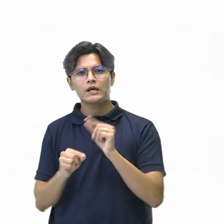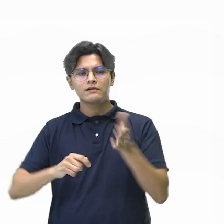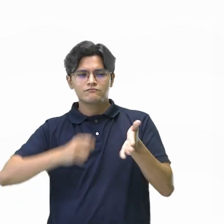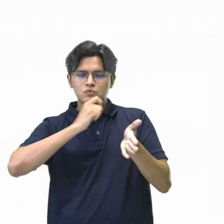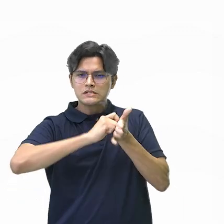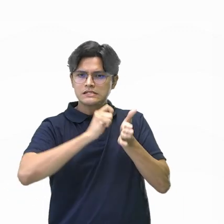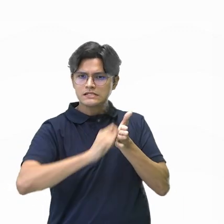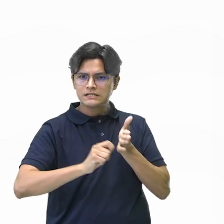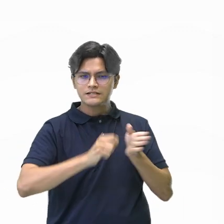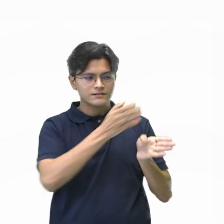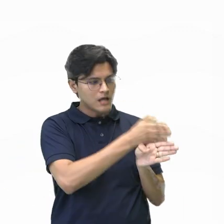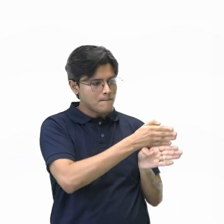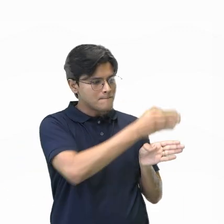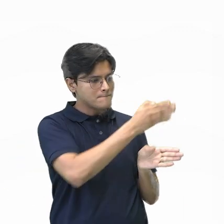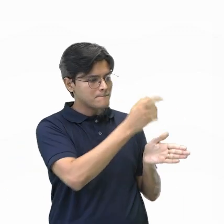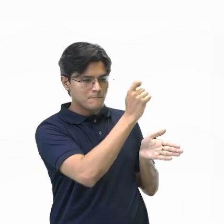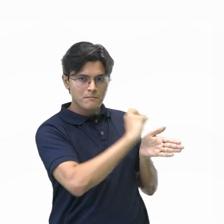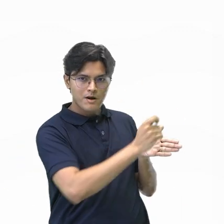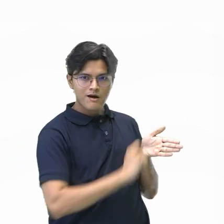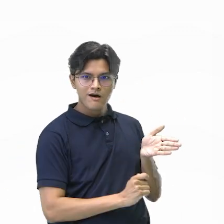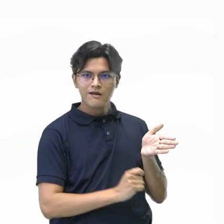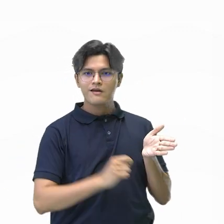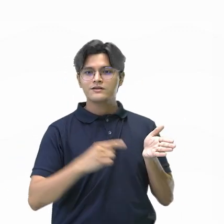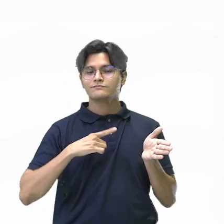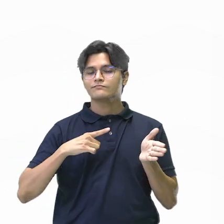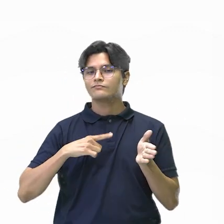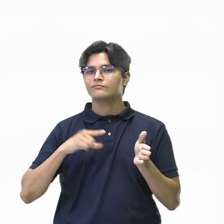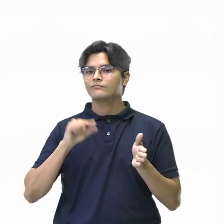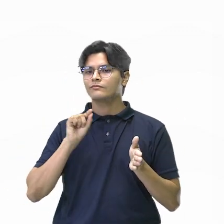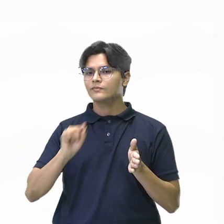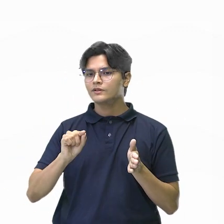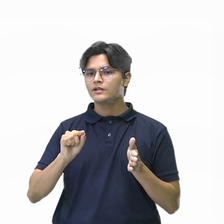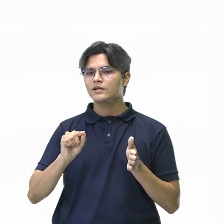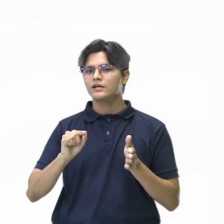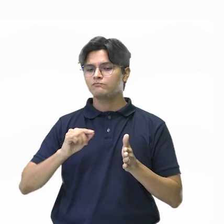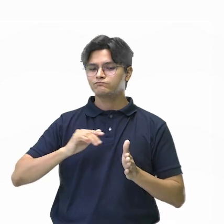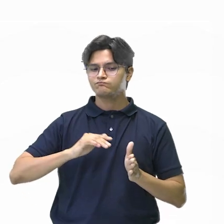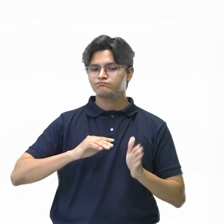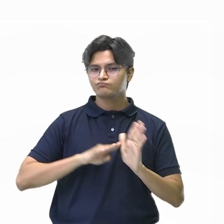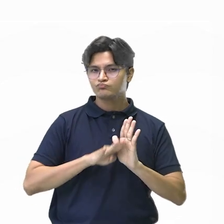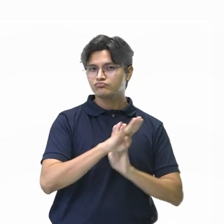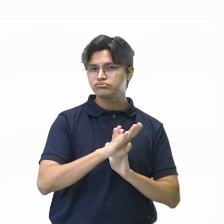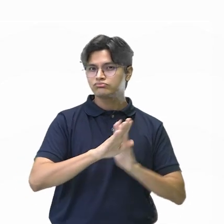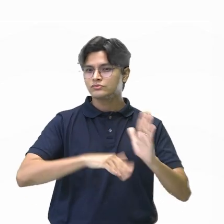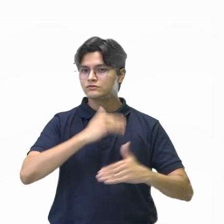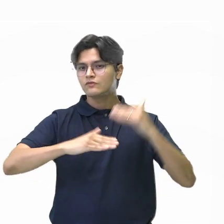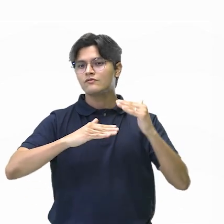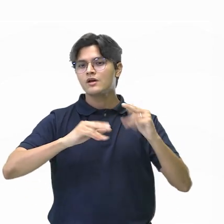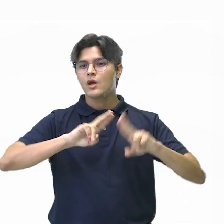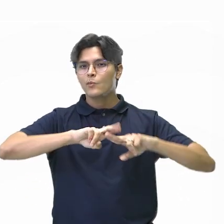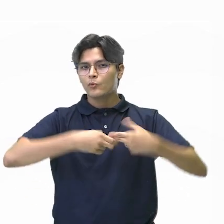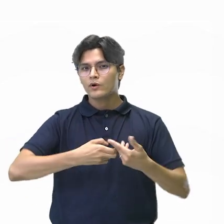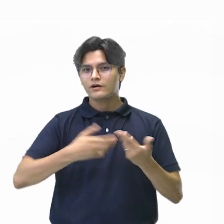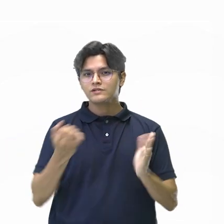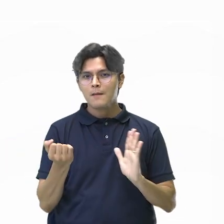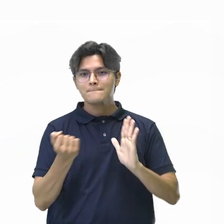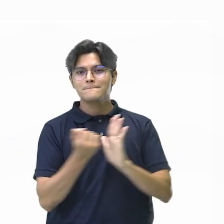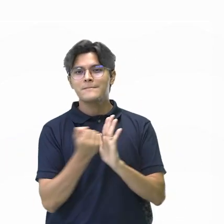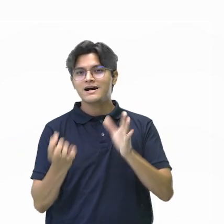Então, esse movimento ele ganhou força por conta das marcas que surgiram em Nova